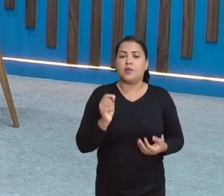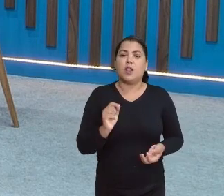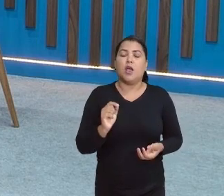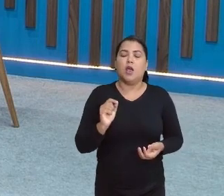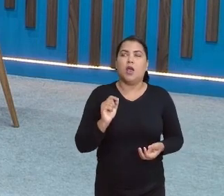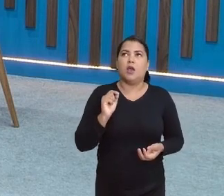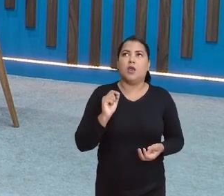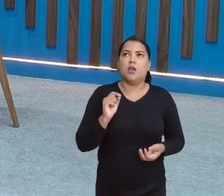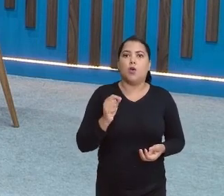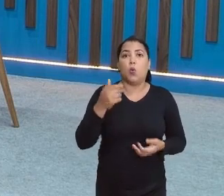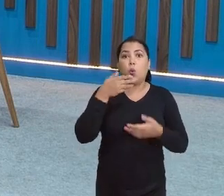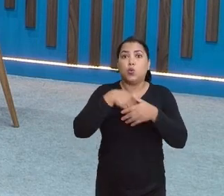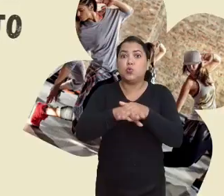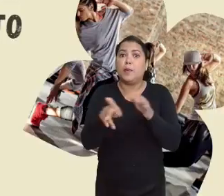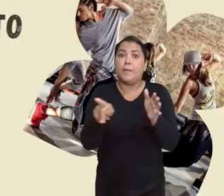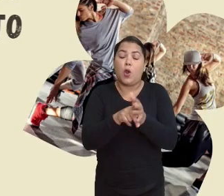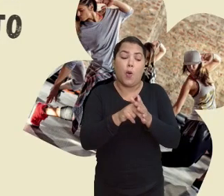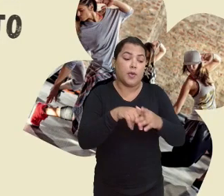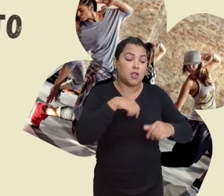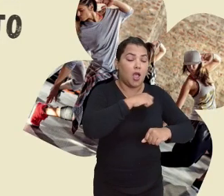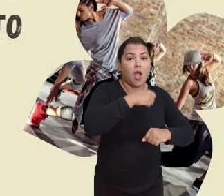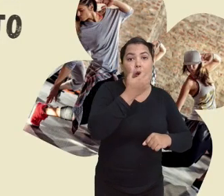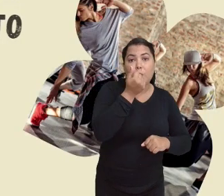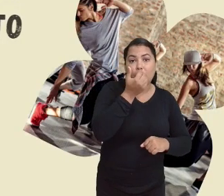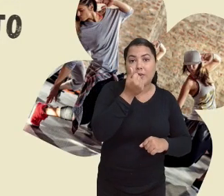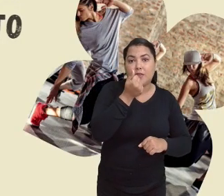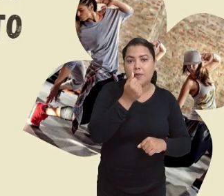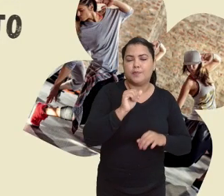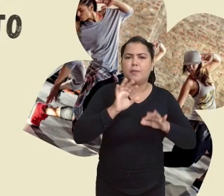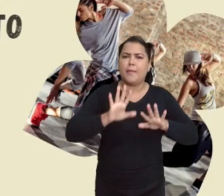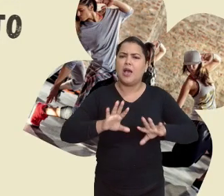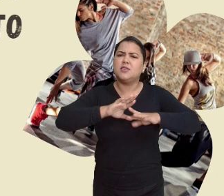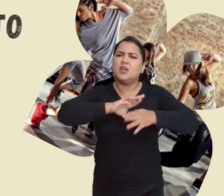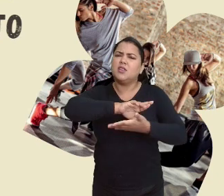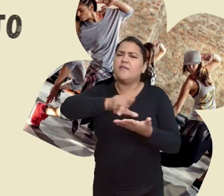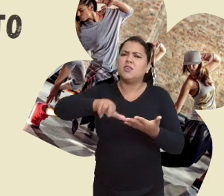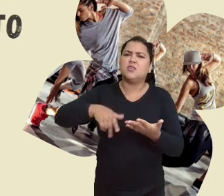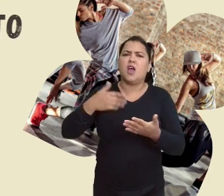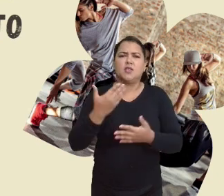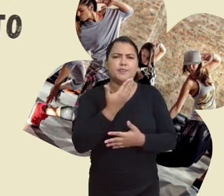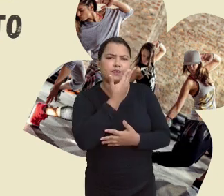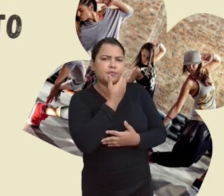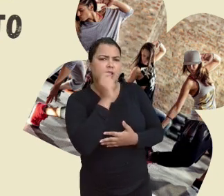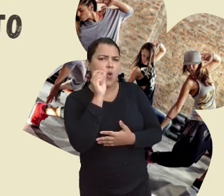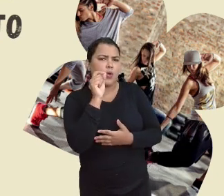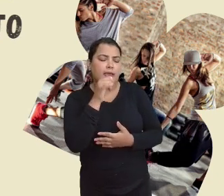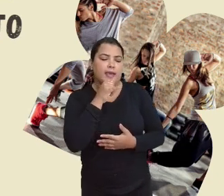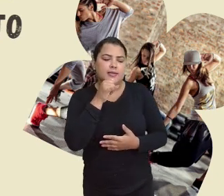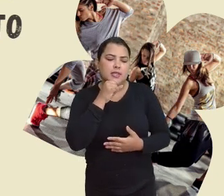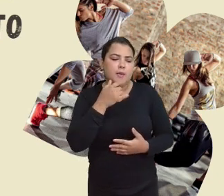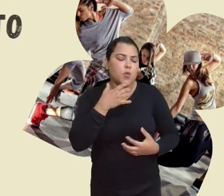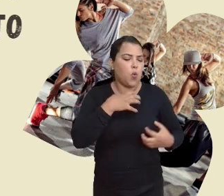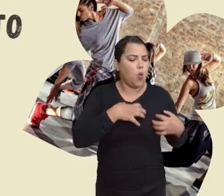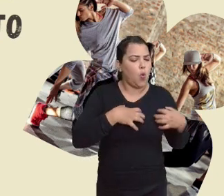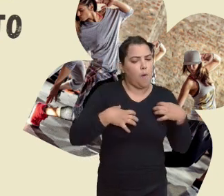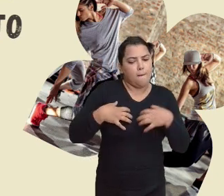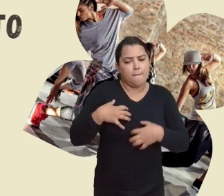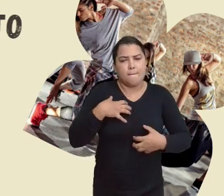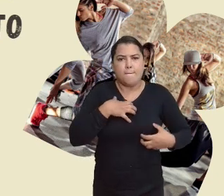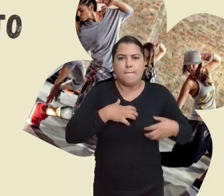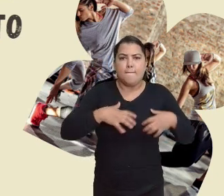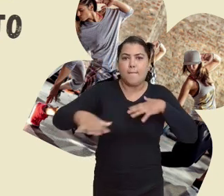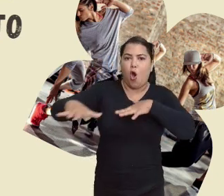rítmica, que é integrar ritmo musical e expressividade do corpo, uma espécie de solfejo